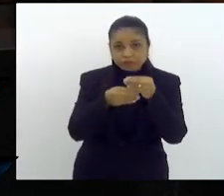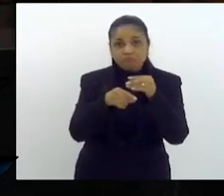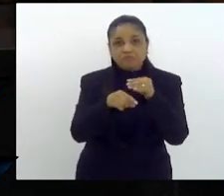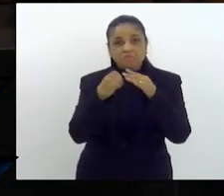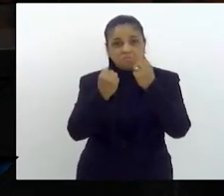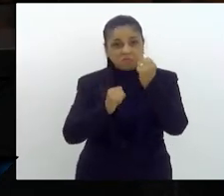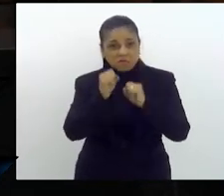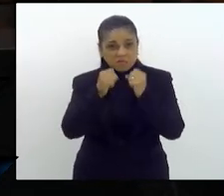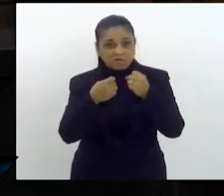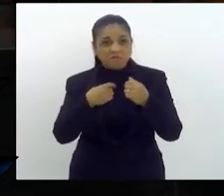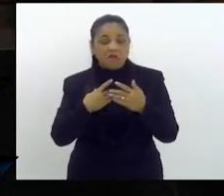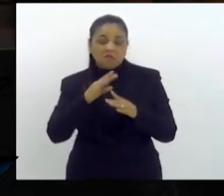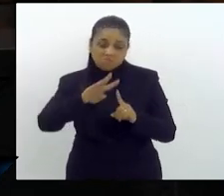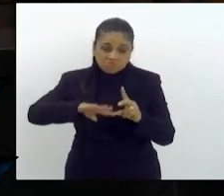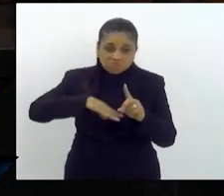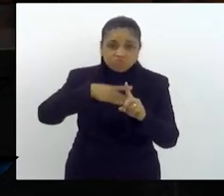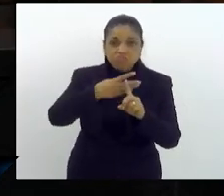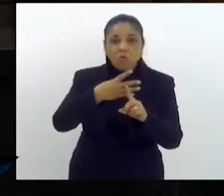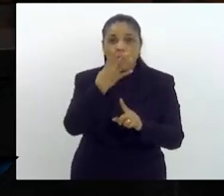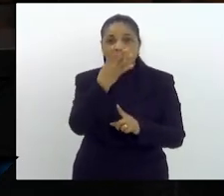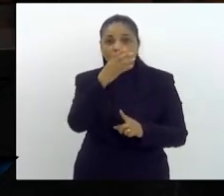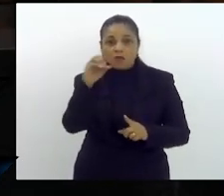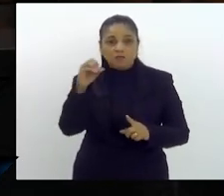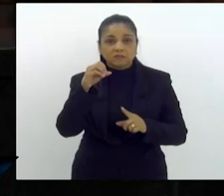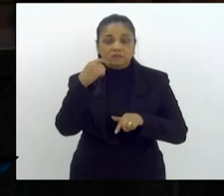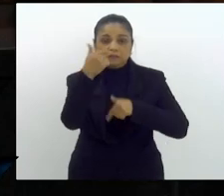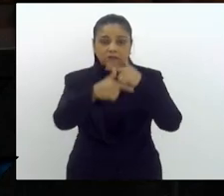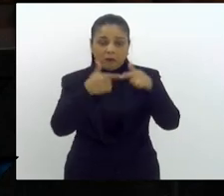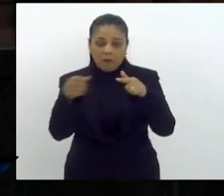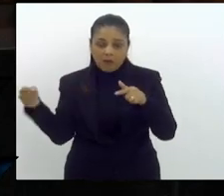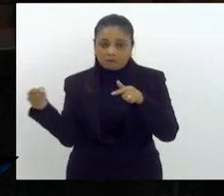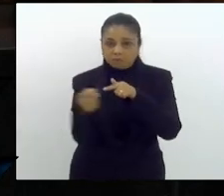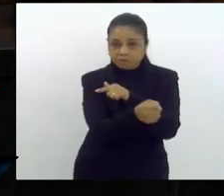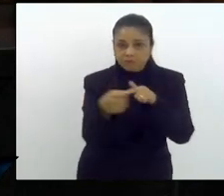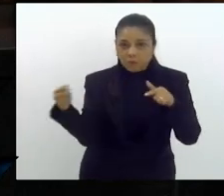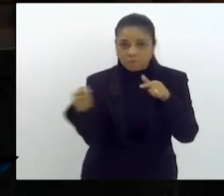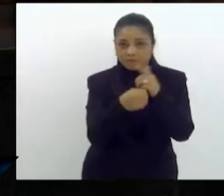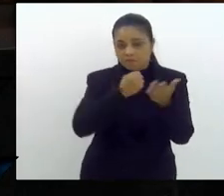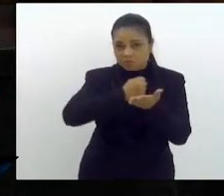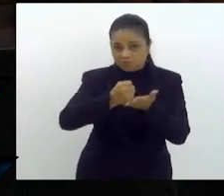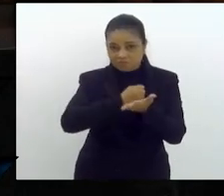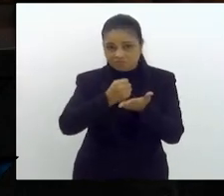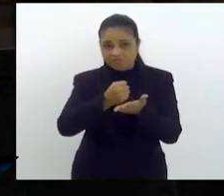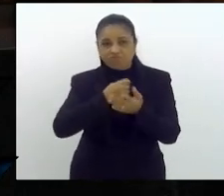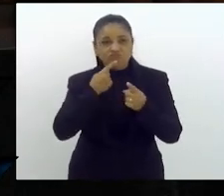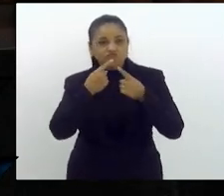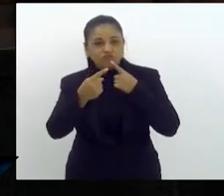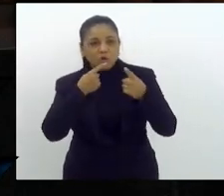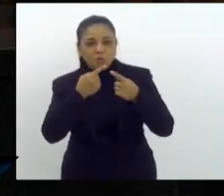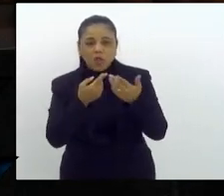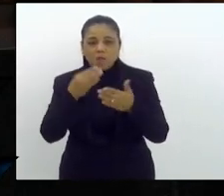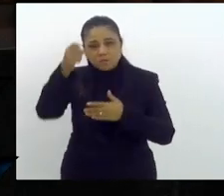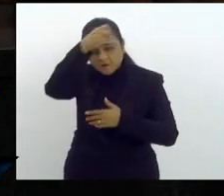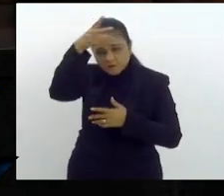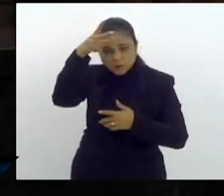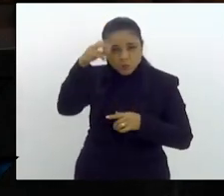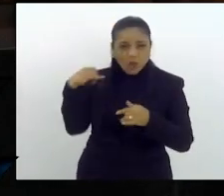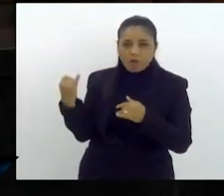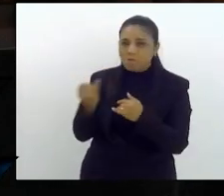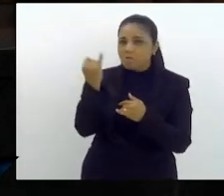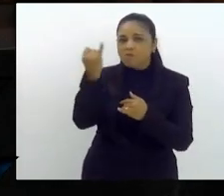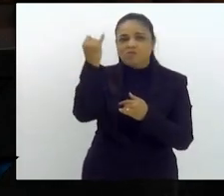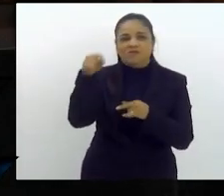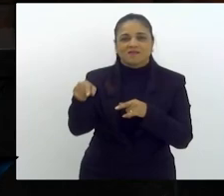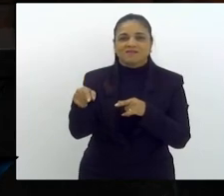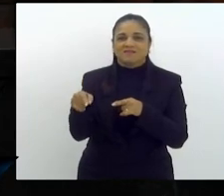isso vai gerar quase 400 empregos Então aproveitei para entender essa boa prática e dialogar com outras prefeituras sobre a importância da gente